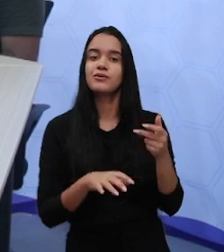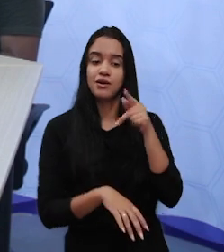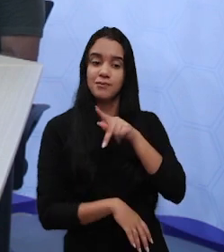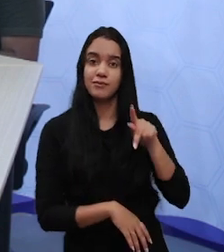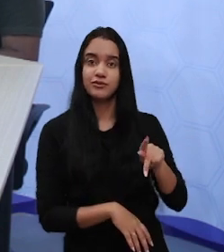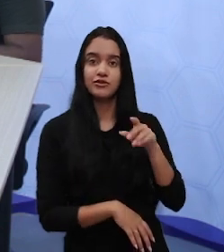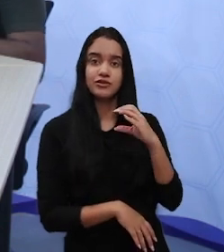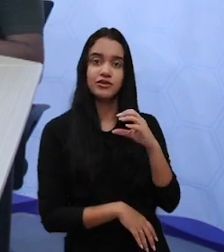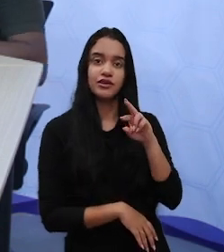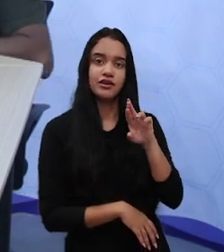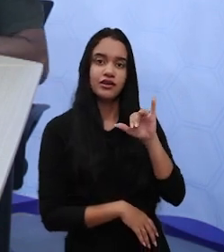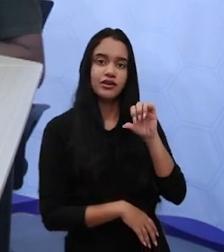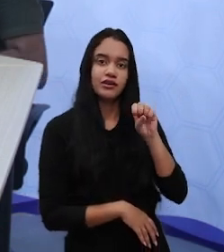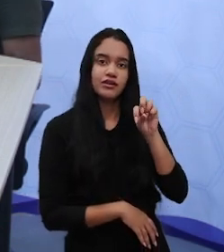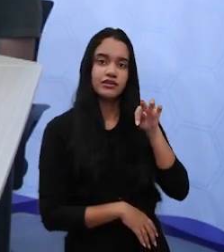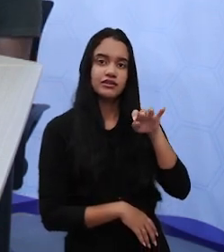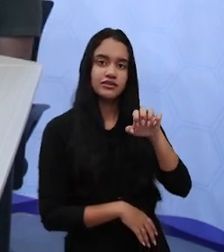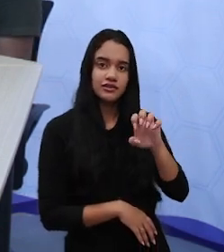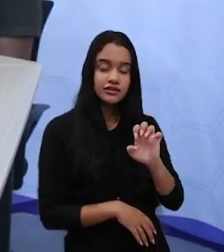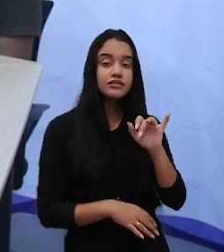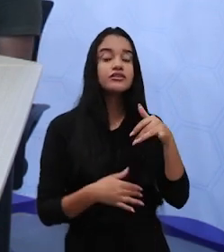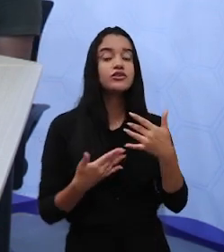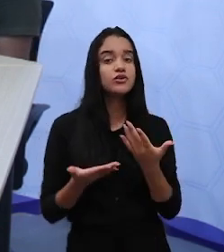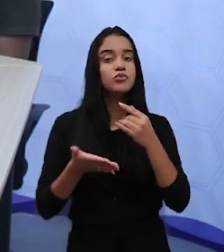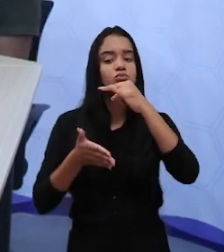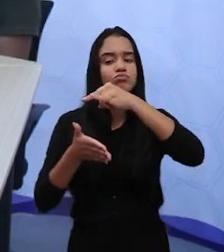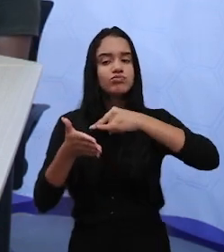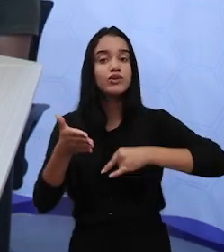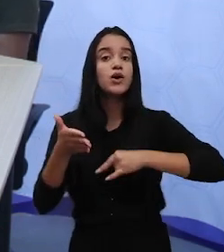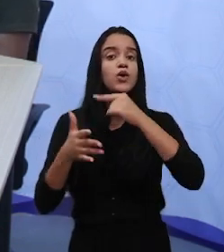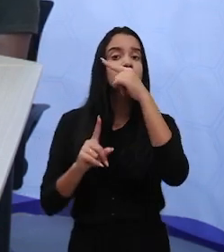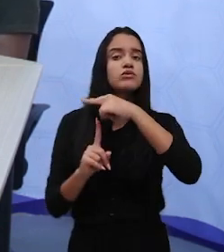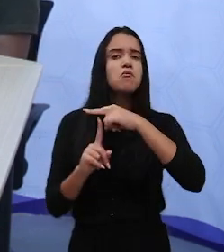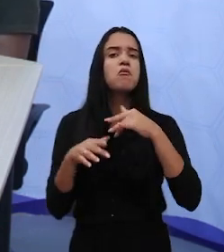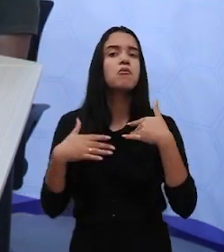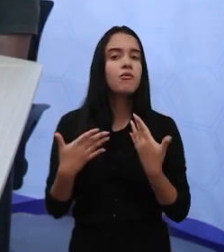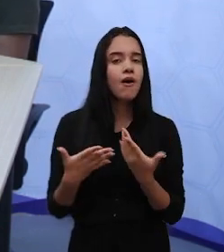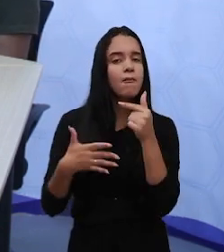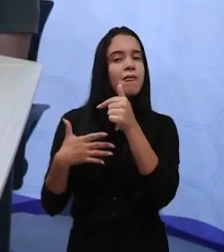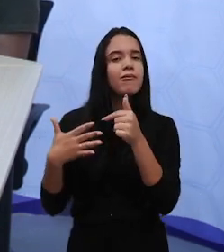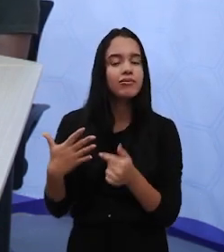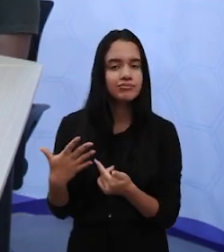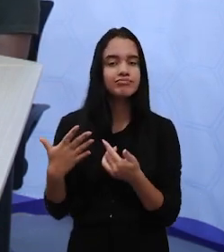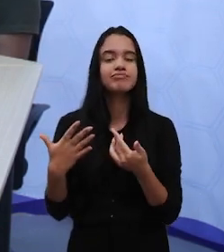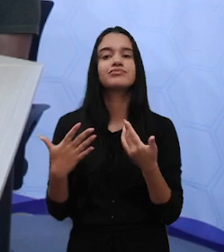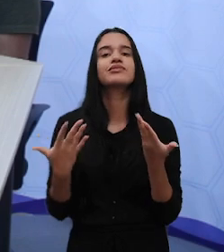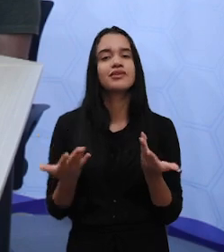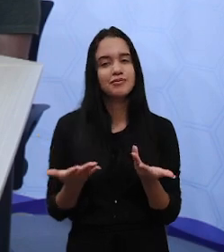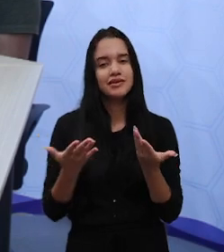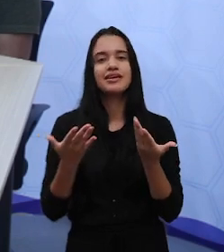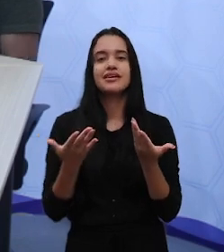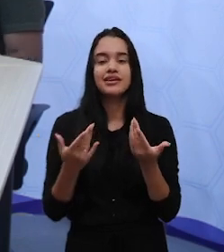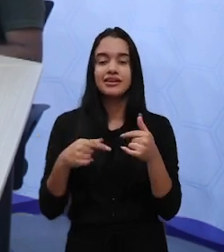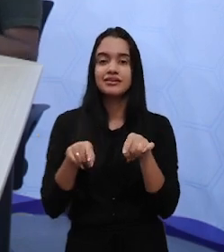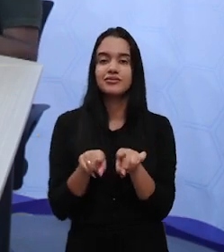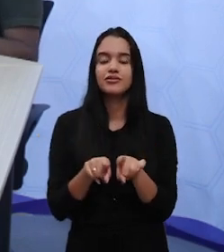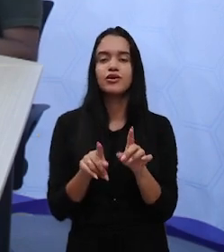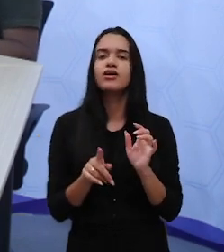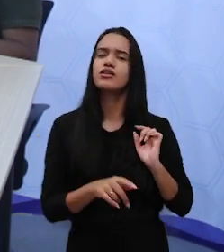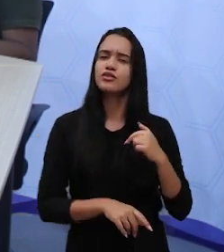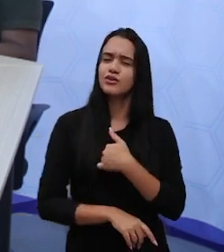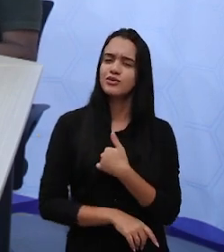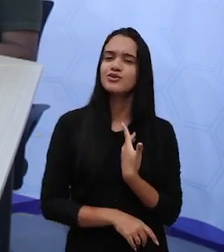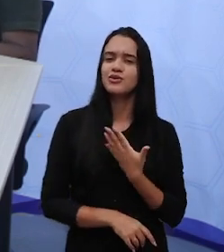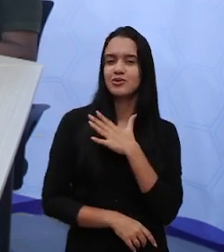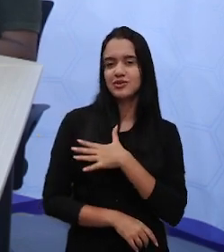um pouquinho a respeito dos tipos de documento que vamos tratar nesta unidade. E a esse respeito, professora, a gente gostaria